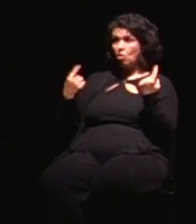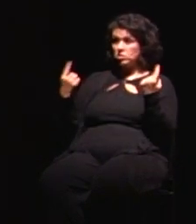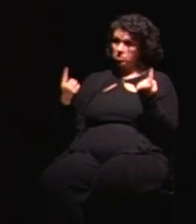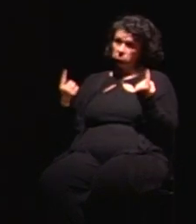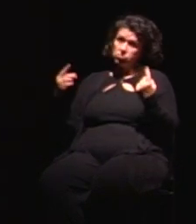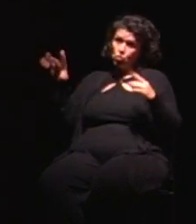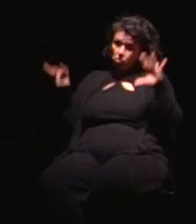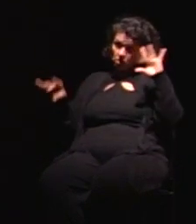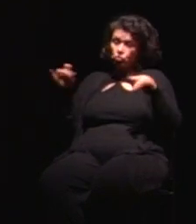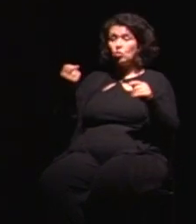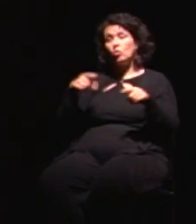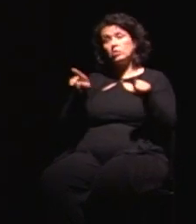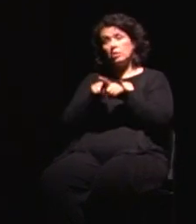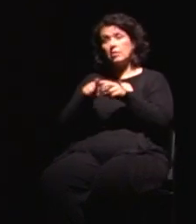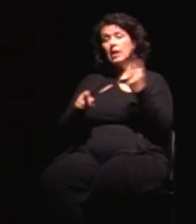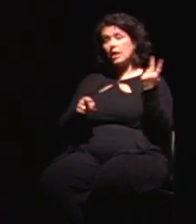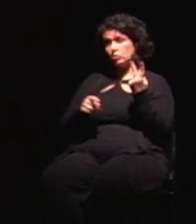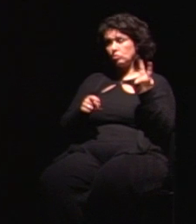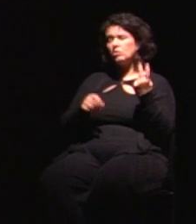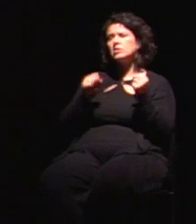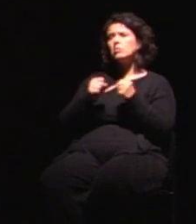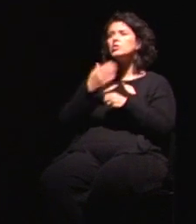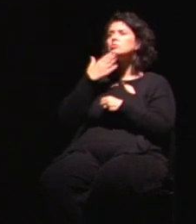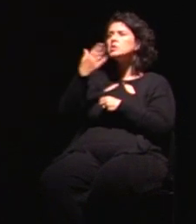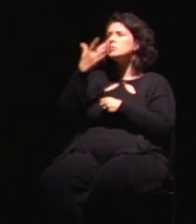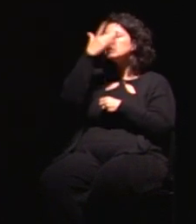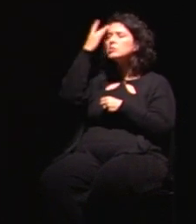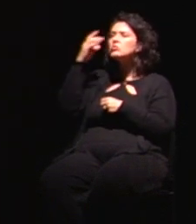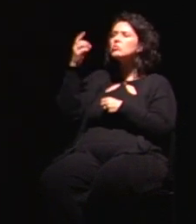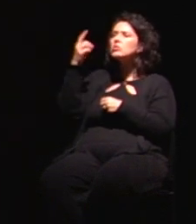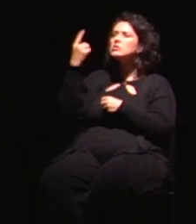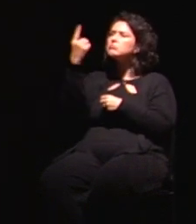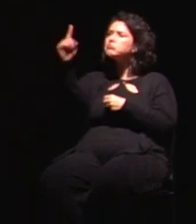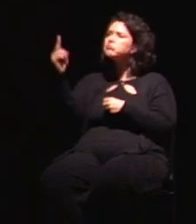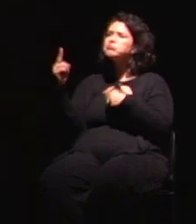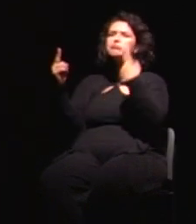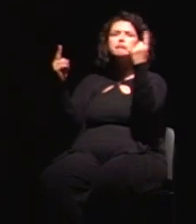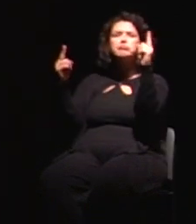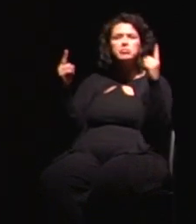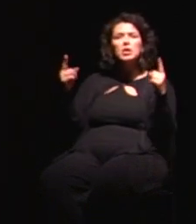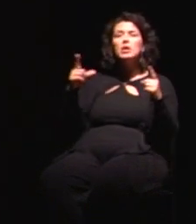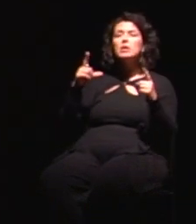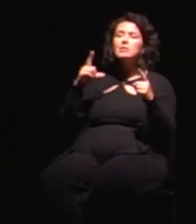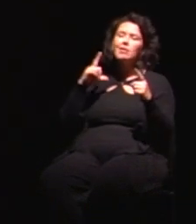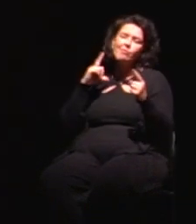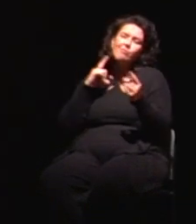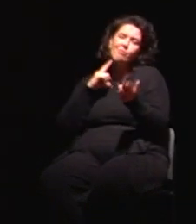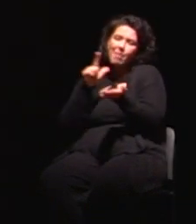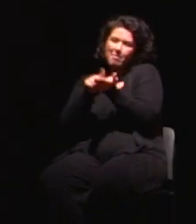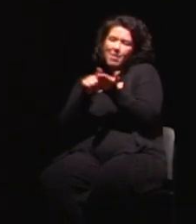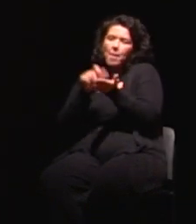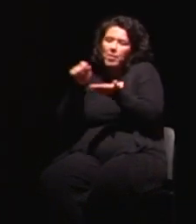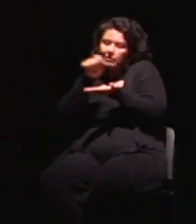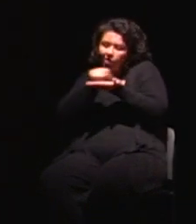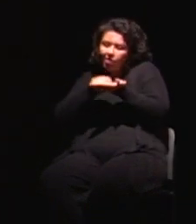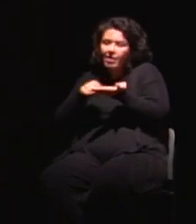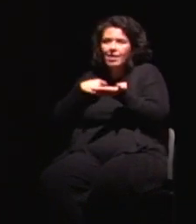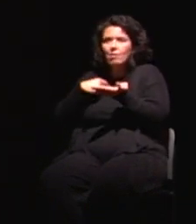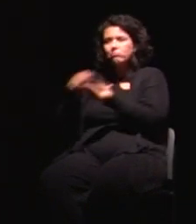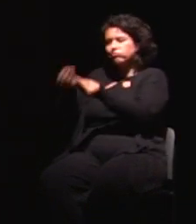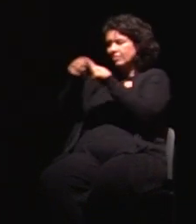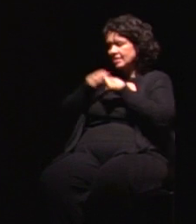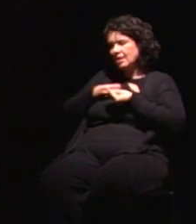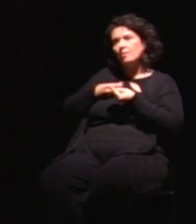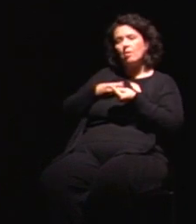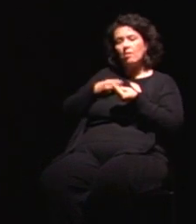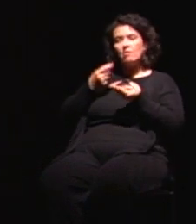pode pedir para o pessoal que está aí em volta, nossa equipe, um papelzinho e manda, que eu vou receber